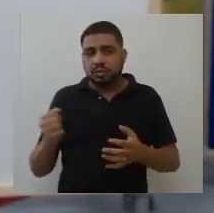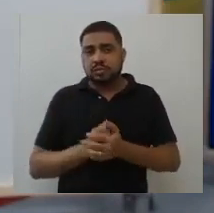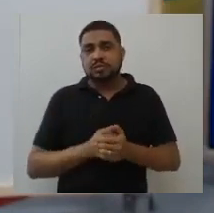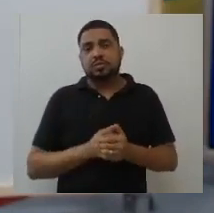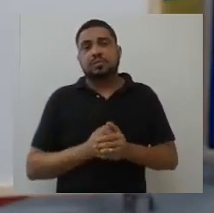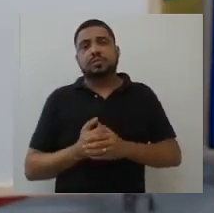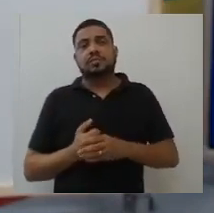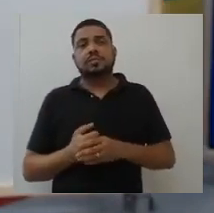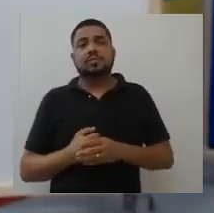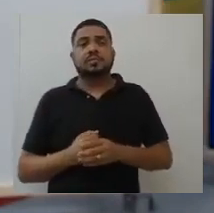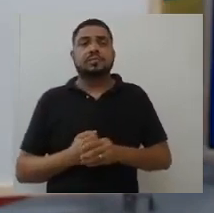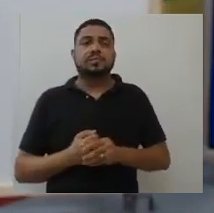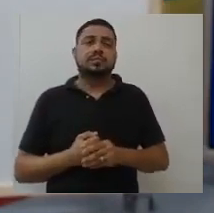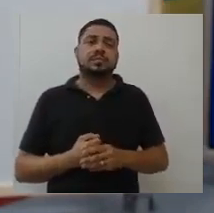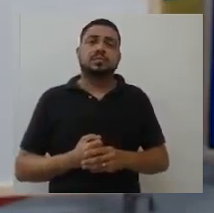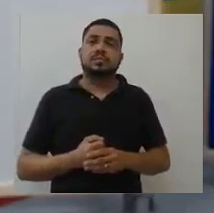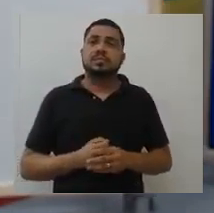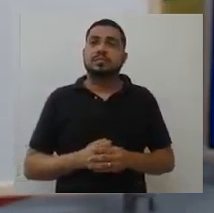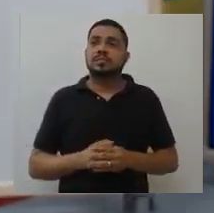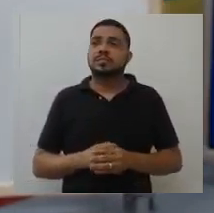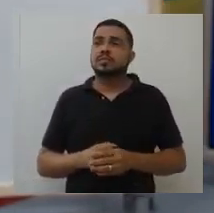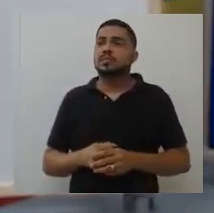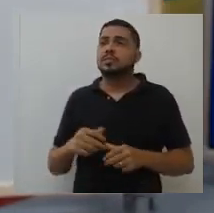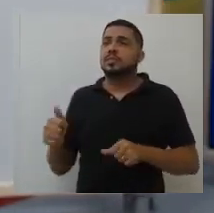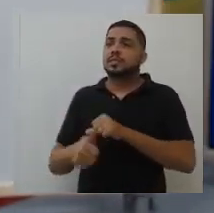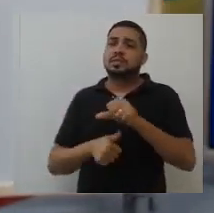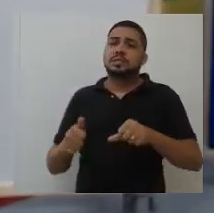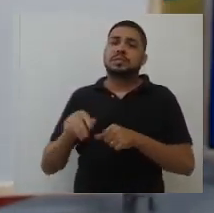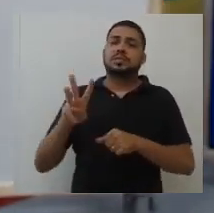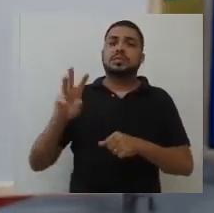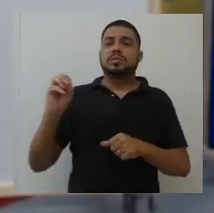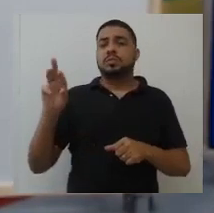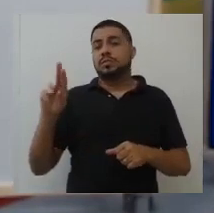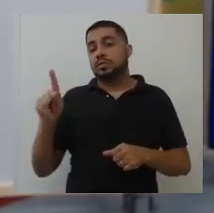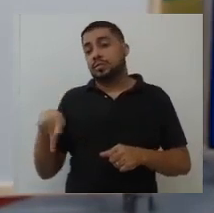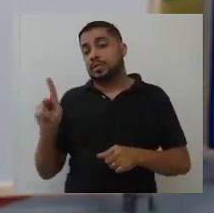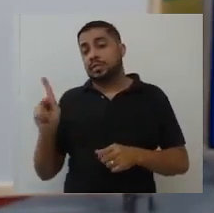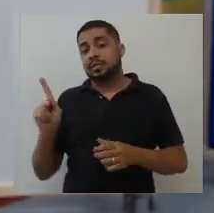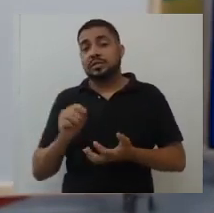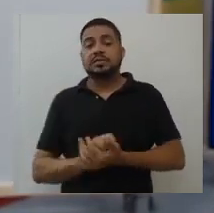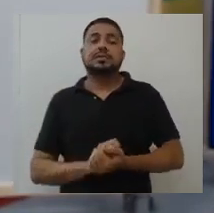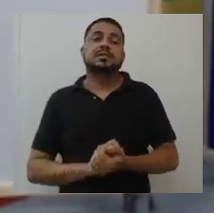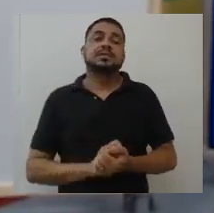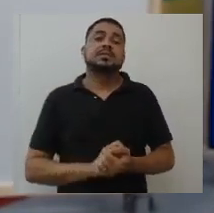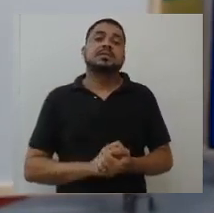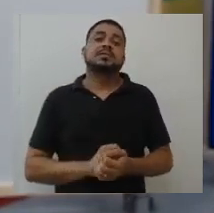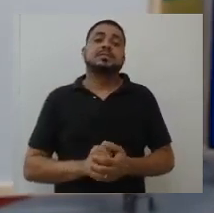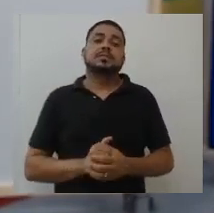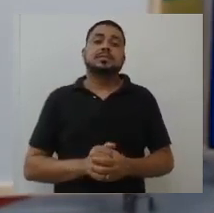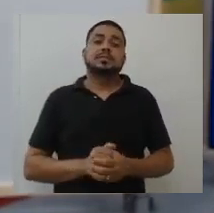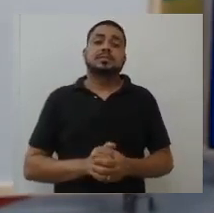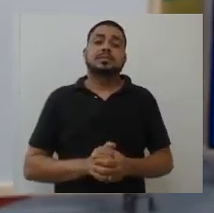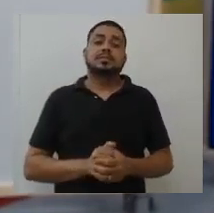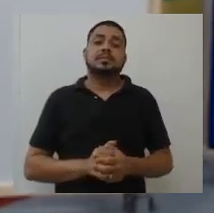ver. Vamos trocar o work e vamos colocar o study, por exemplo.